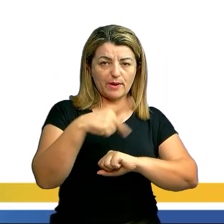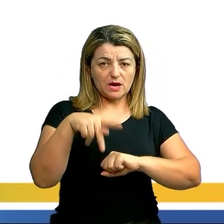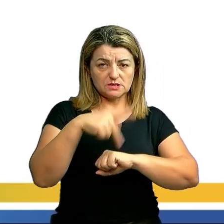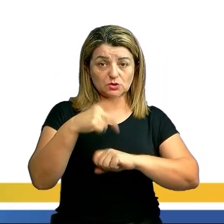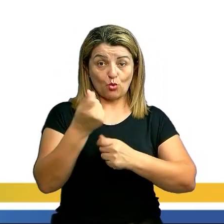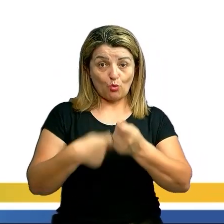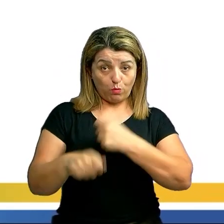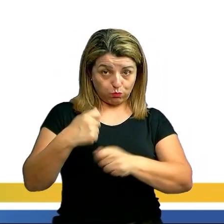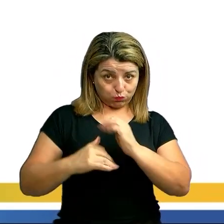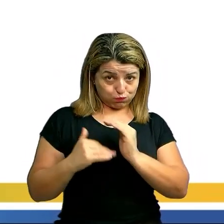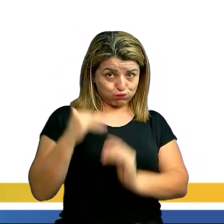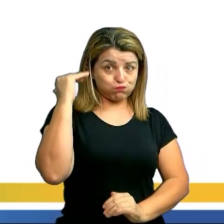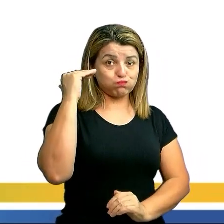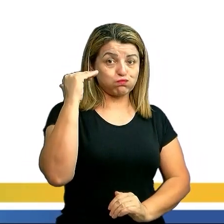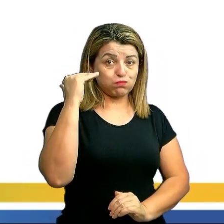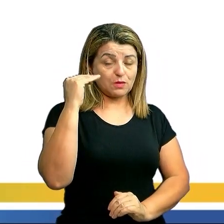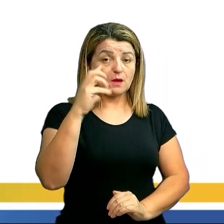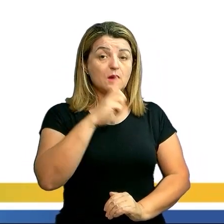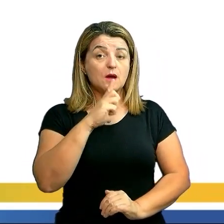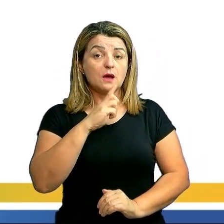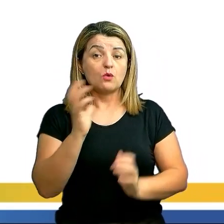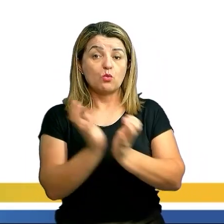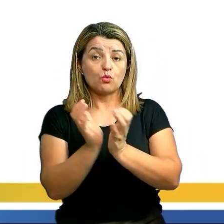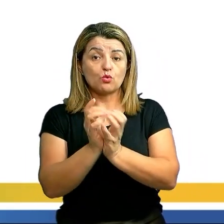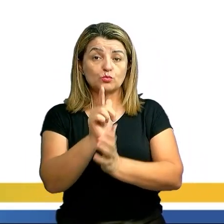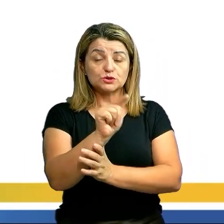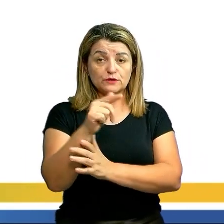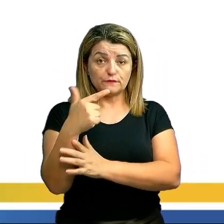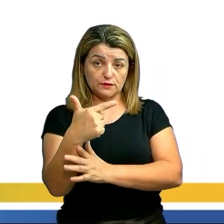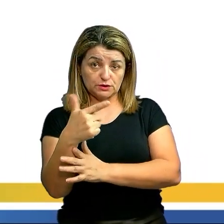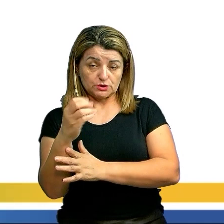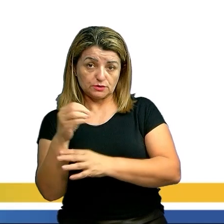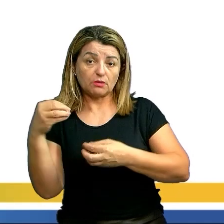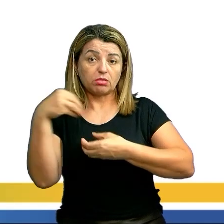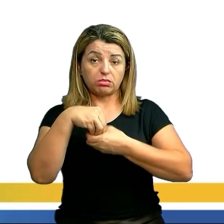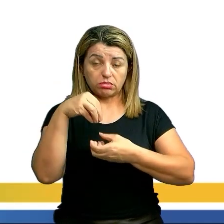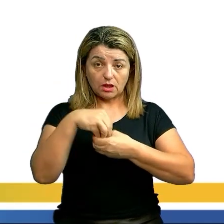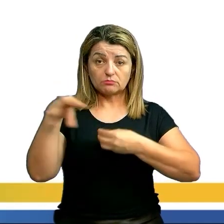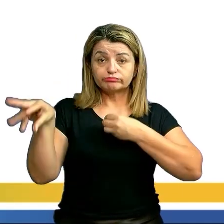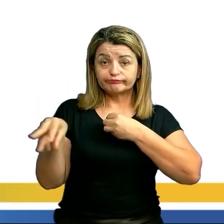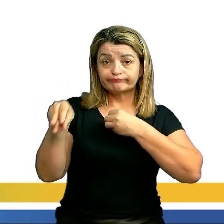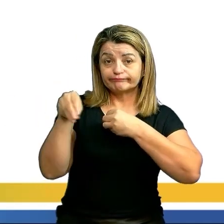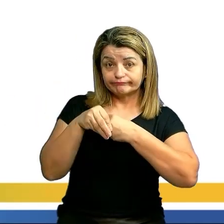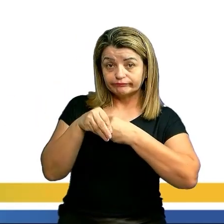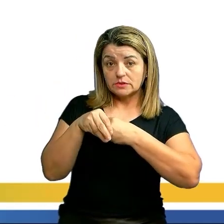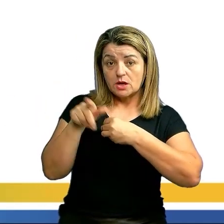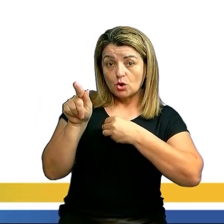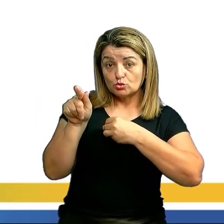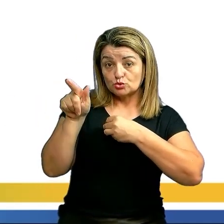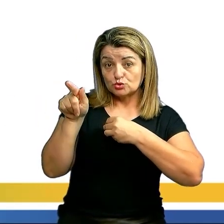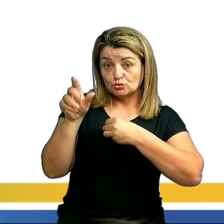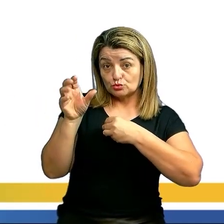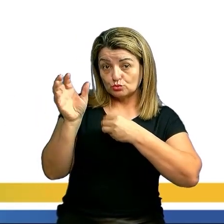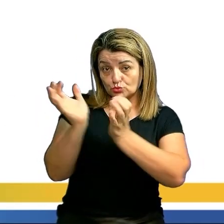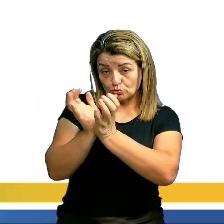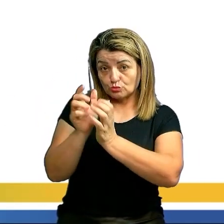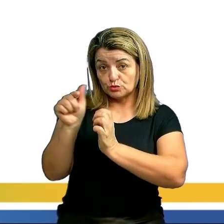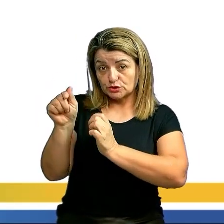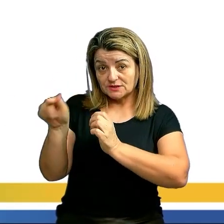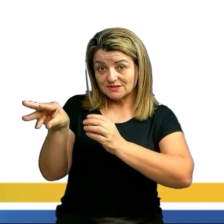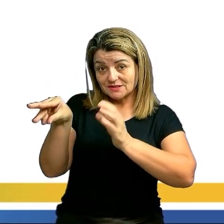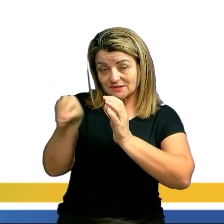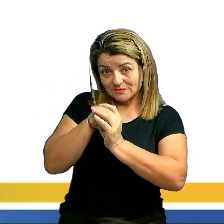mais avançada. Ou seja, o G20, dentro do G20 estão inseridos o G7 e também